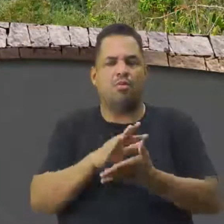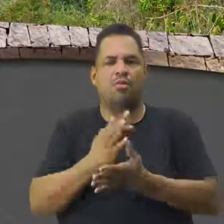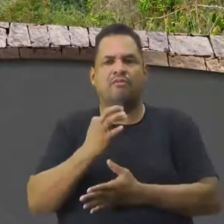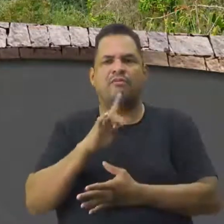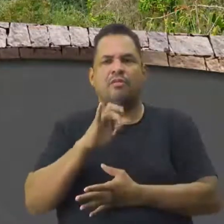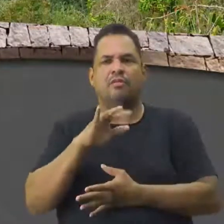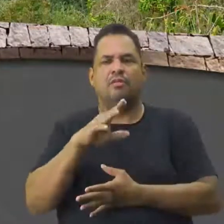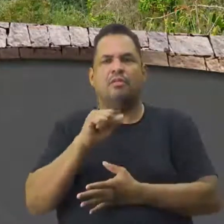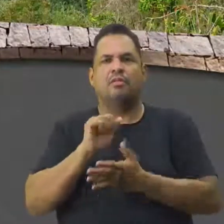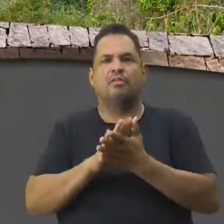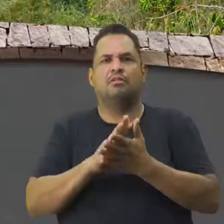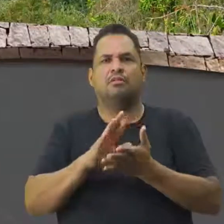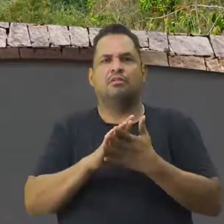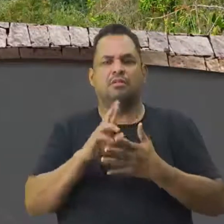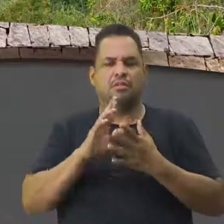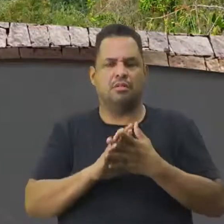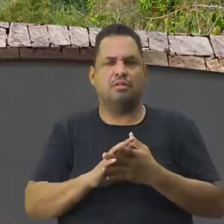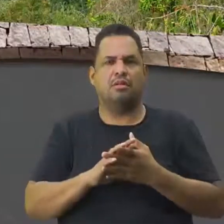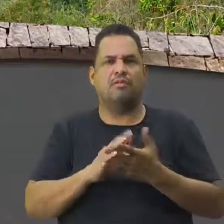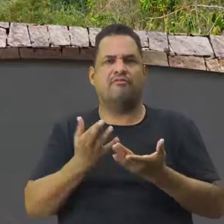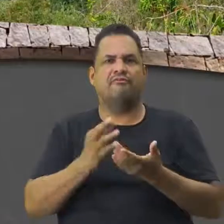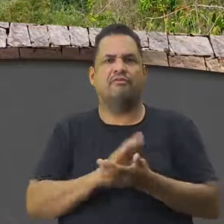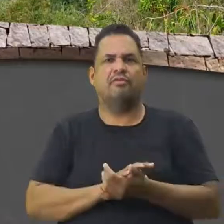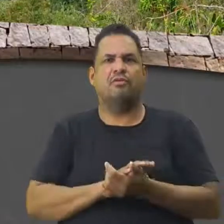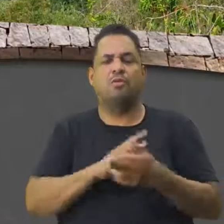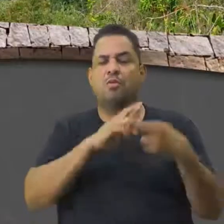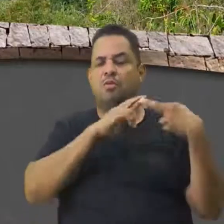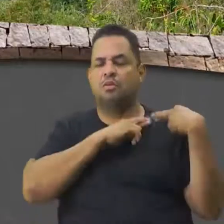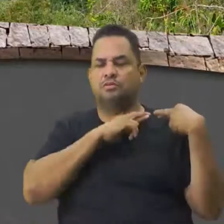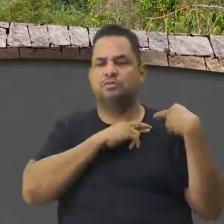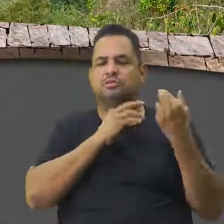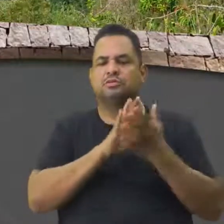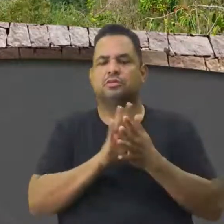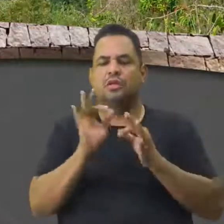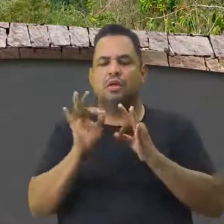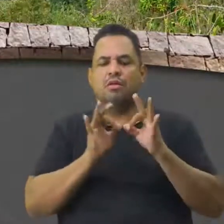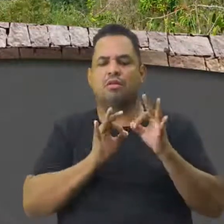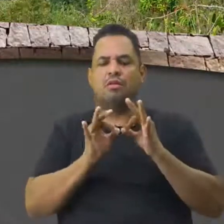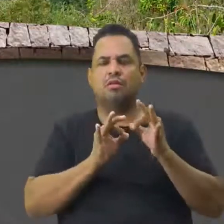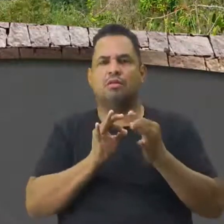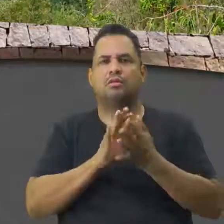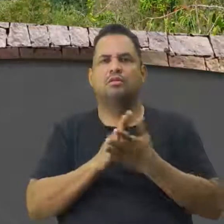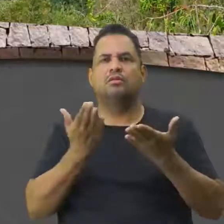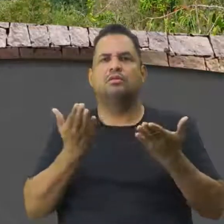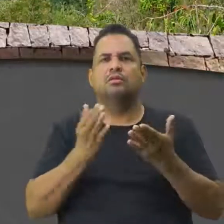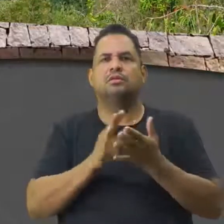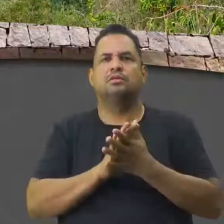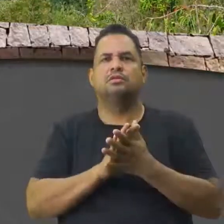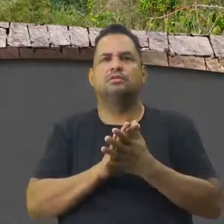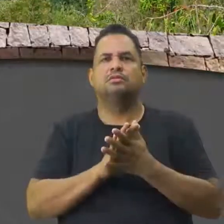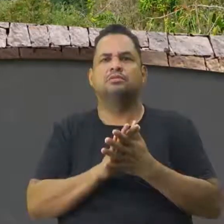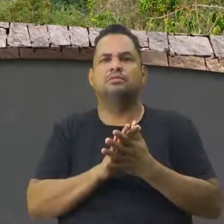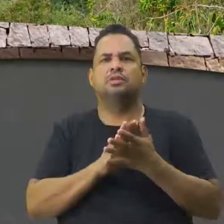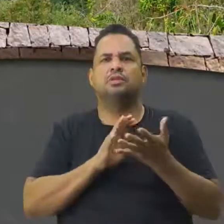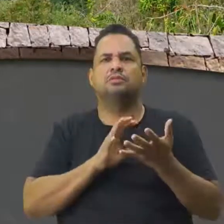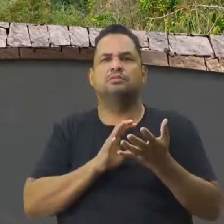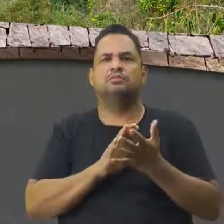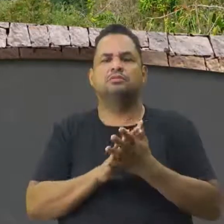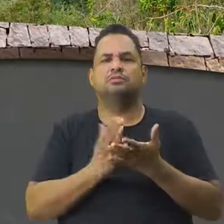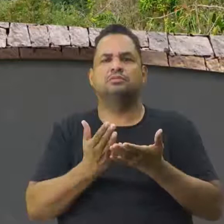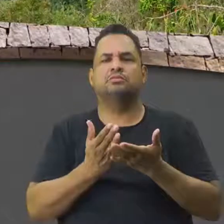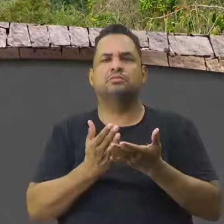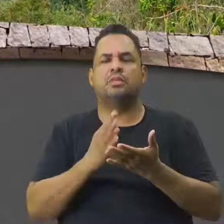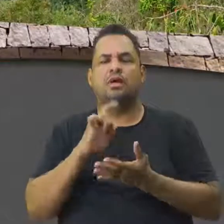pela construção da estrada de ferro Madeira Mamoré. O Aloysio Ferreira vai, você viu